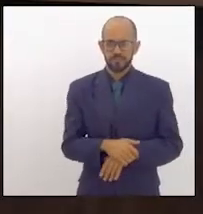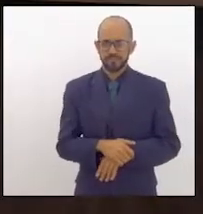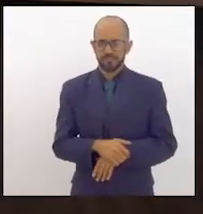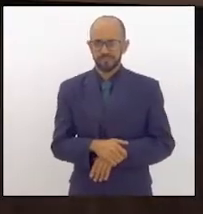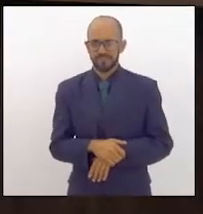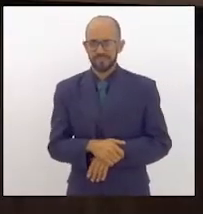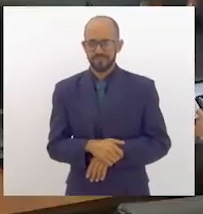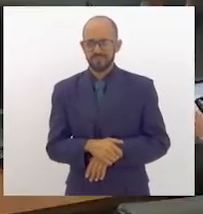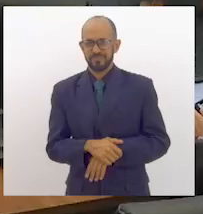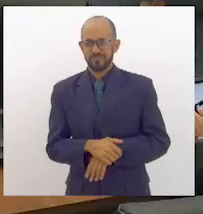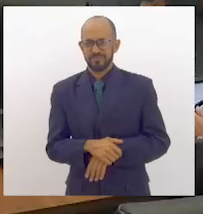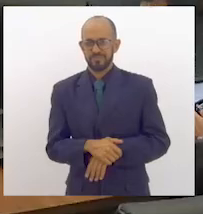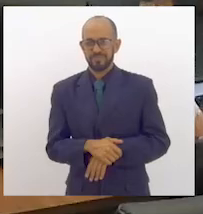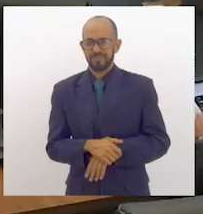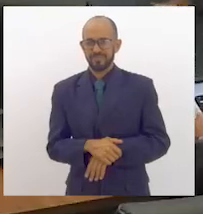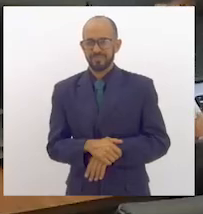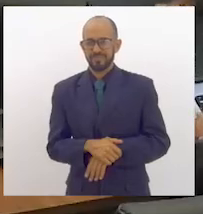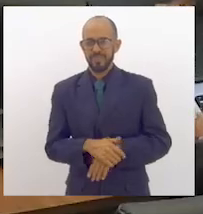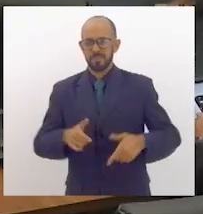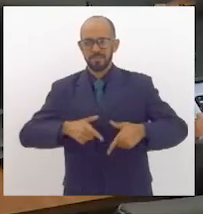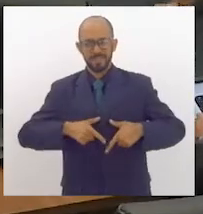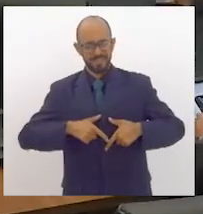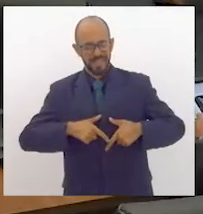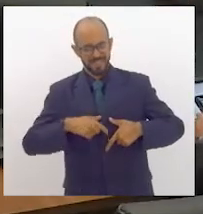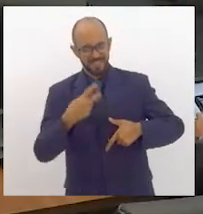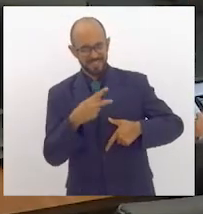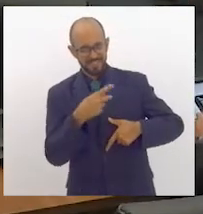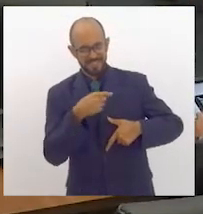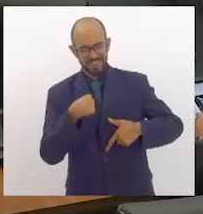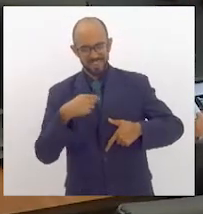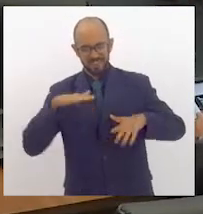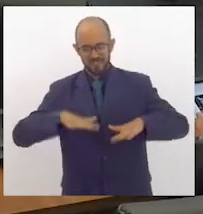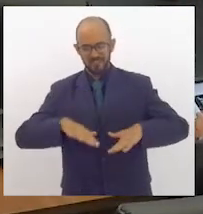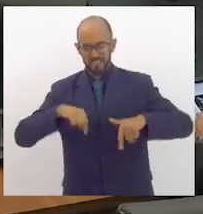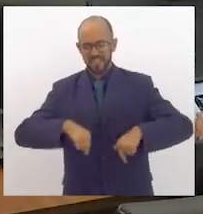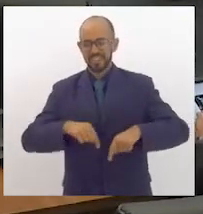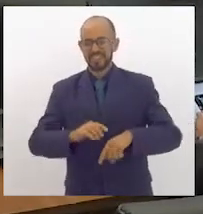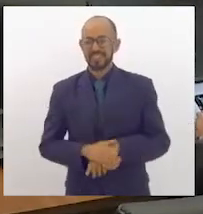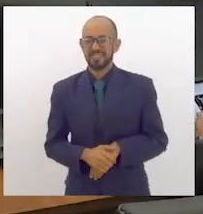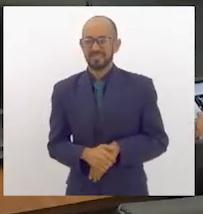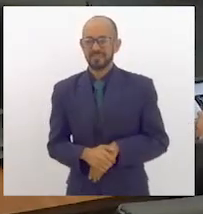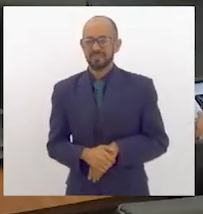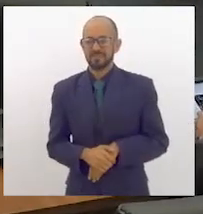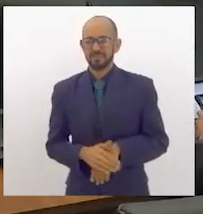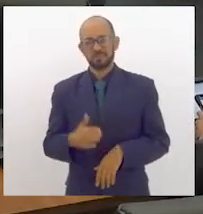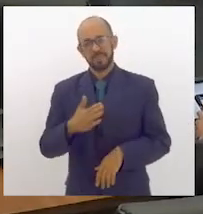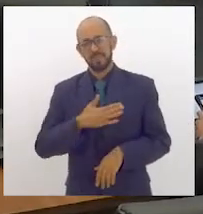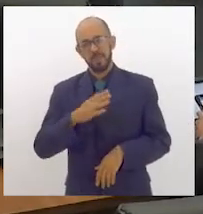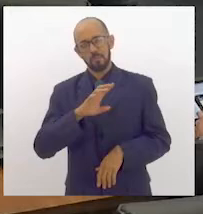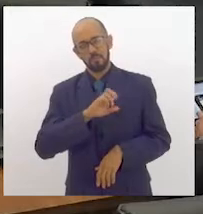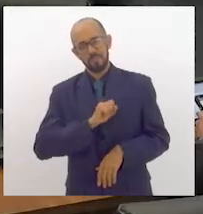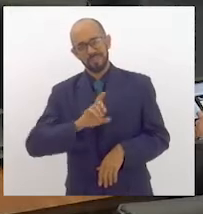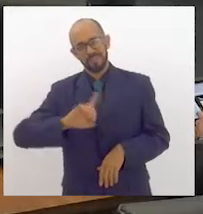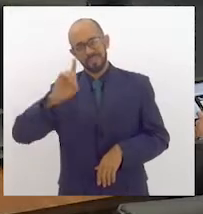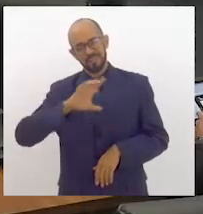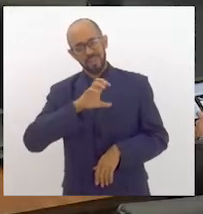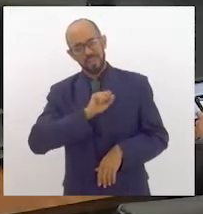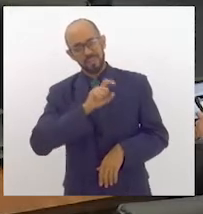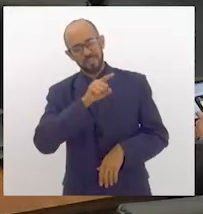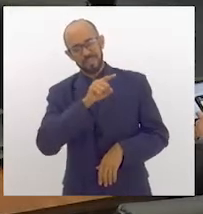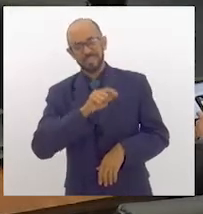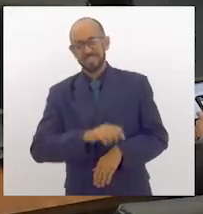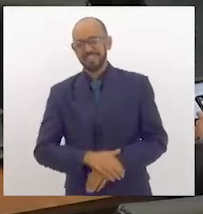noite Francisco eu vou ficar aqui hein pelo amor de Deus esse homem